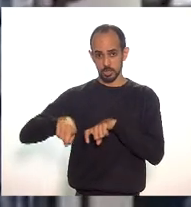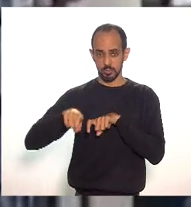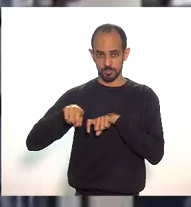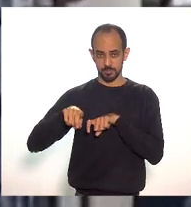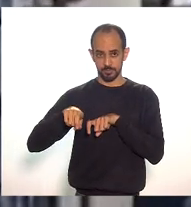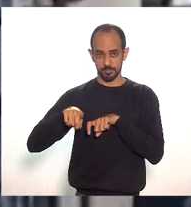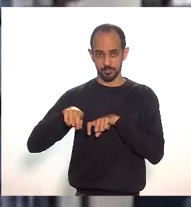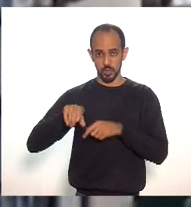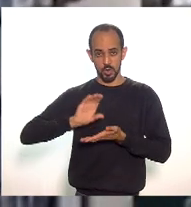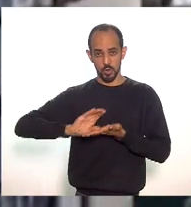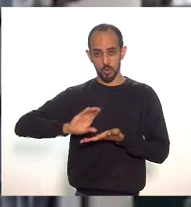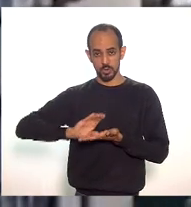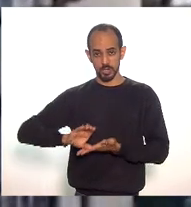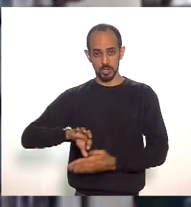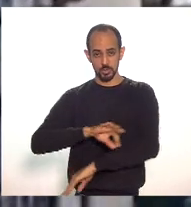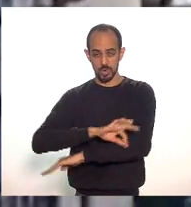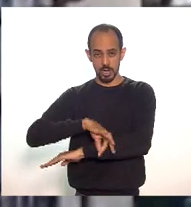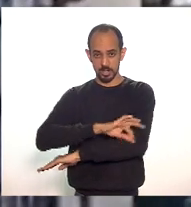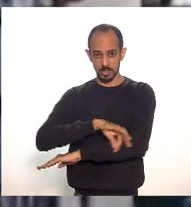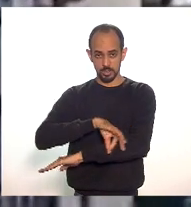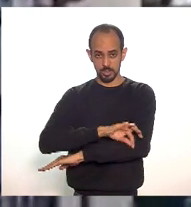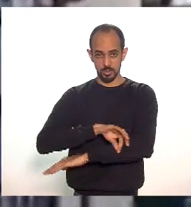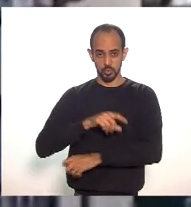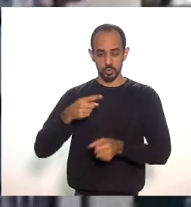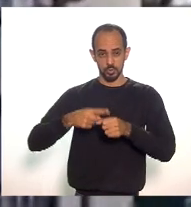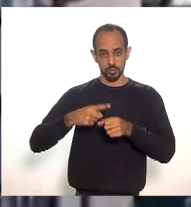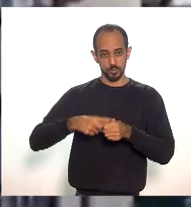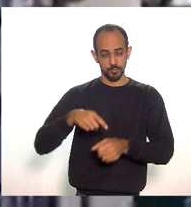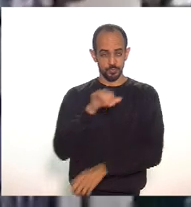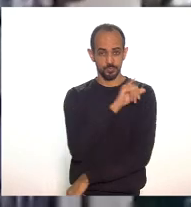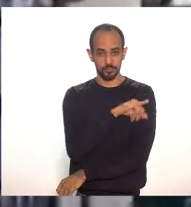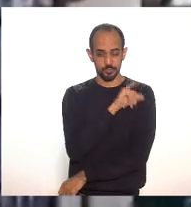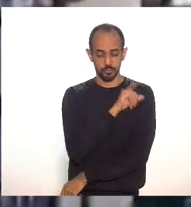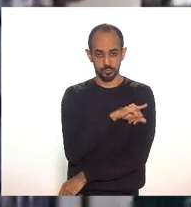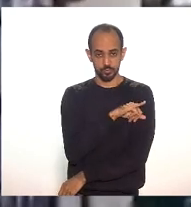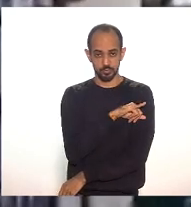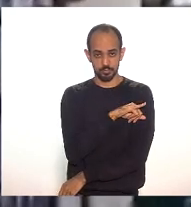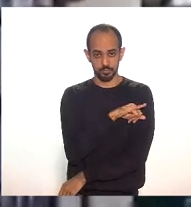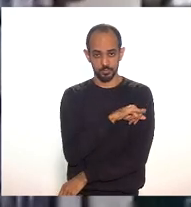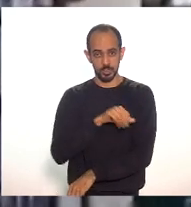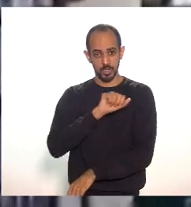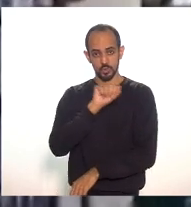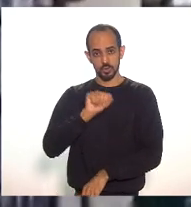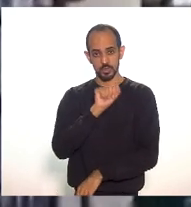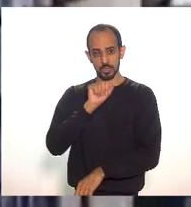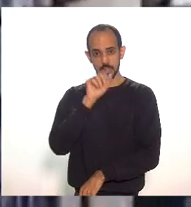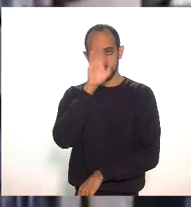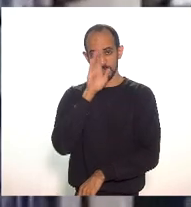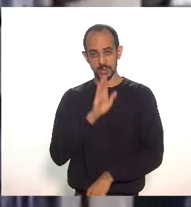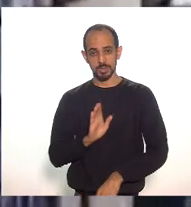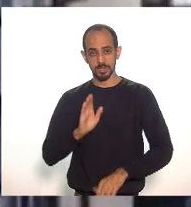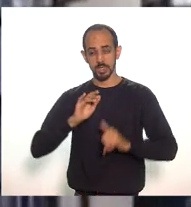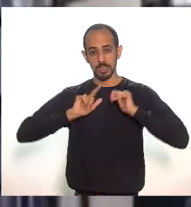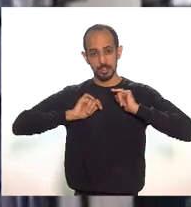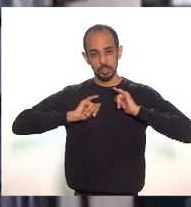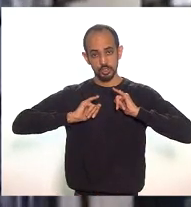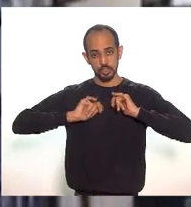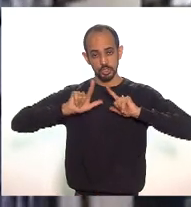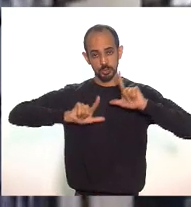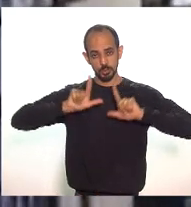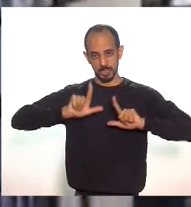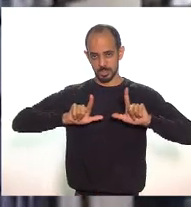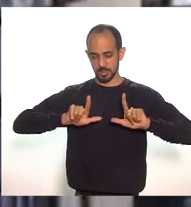conselho de arquitetura e urbanismo do Rio de Janeiro e Associação Brasileira de imprensa quer